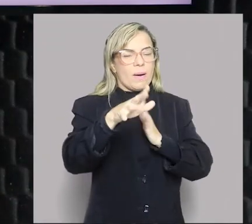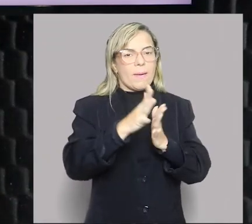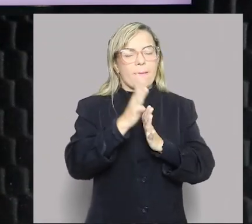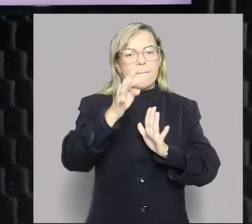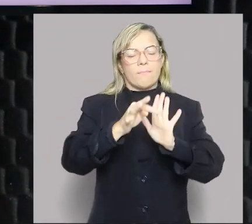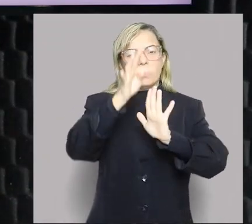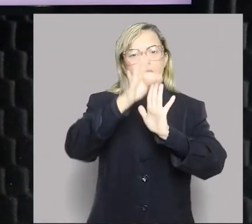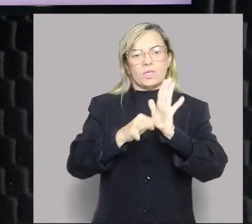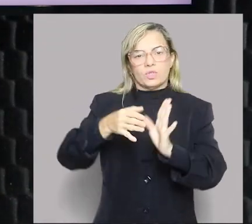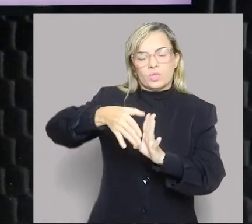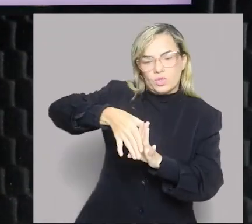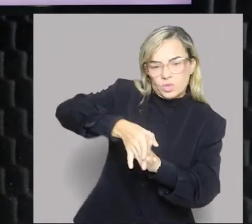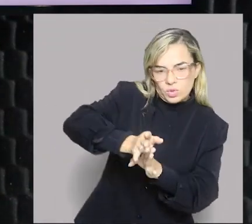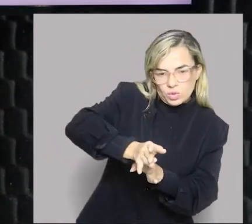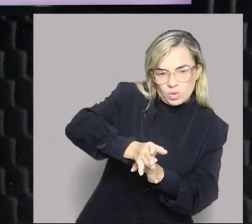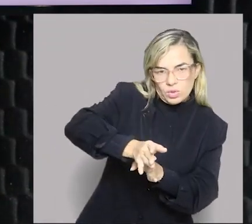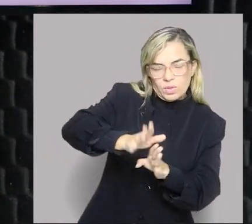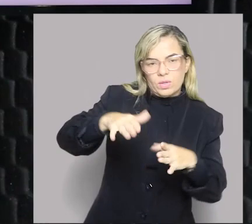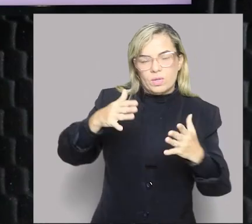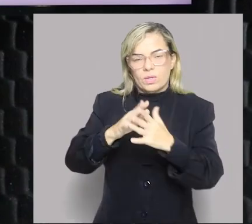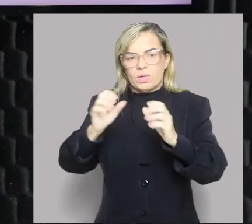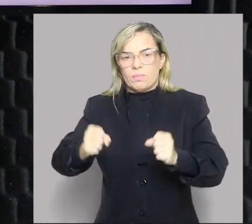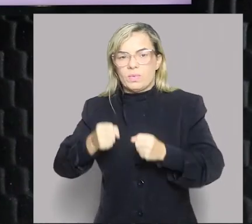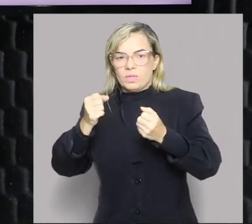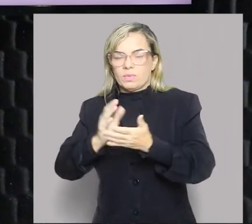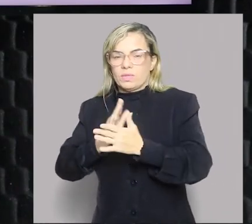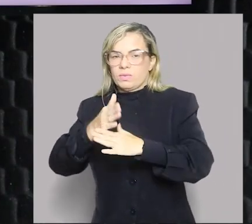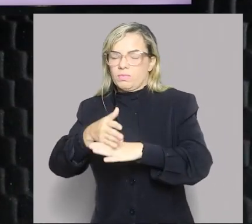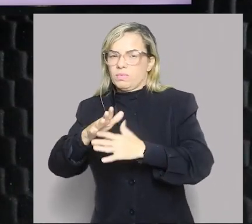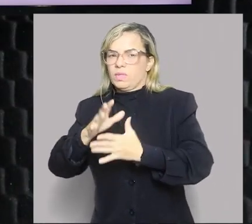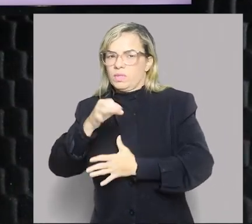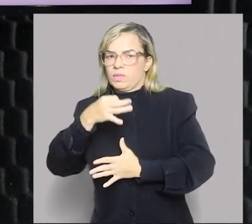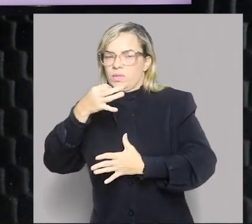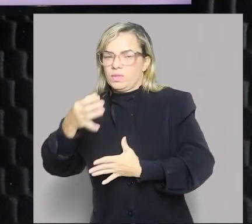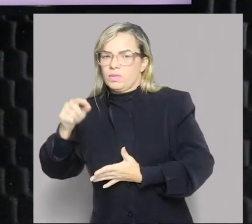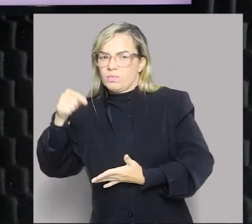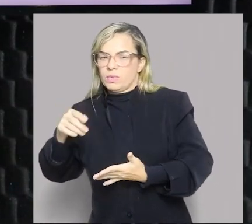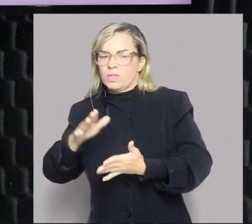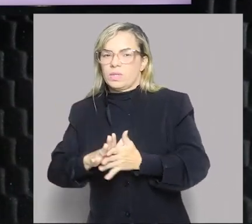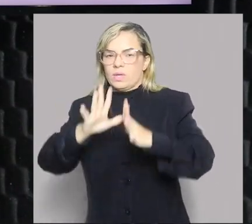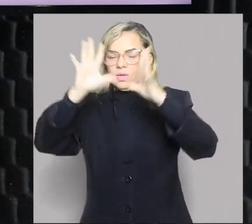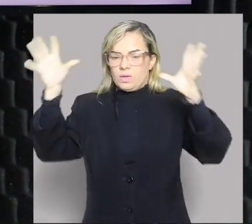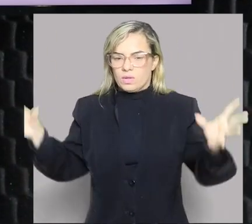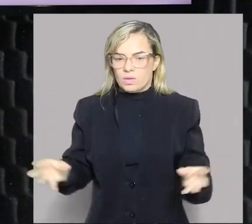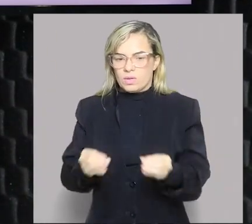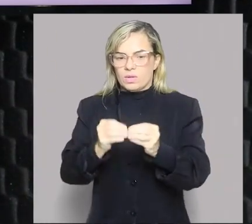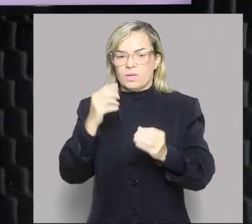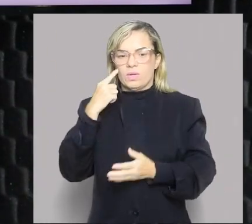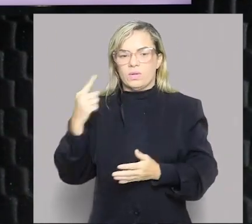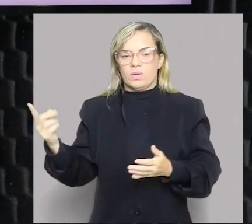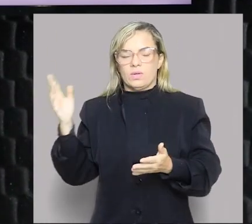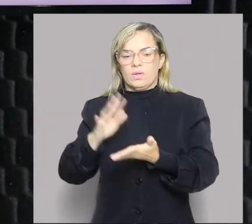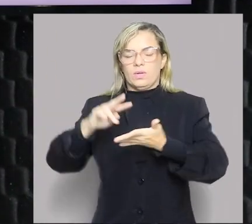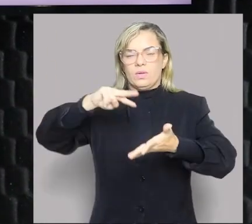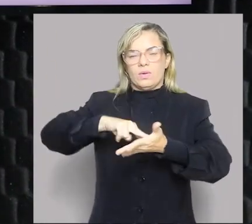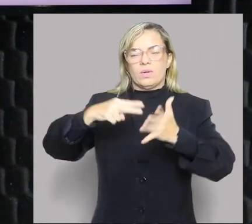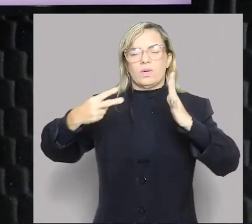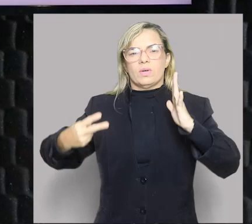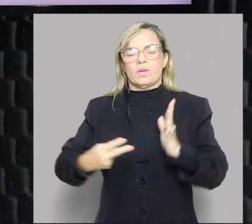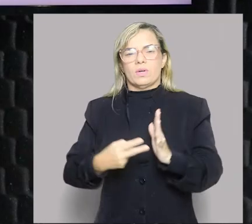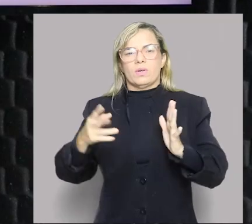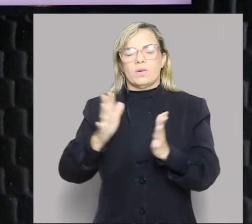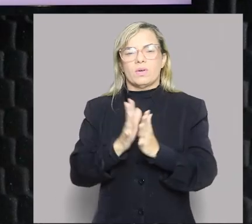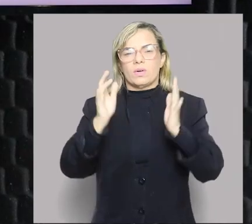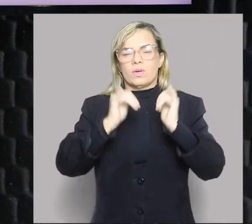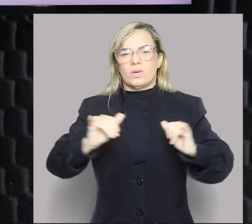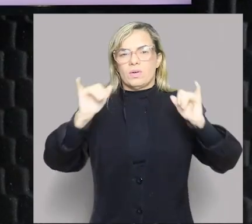texto sugere, certo? Podemos inferir, podemos depreender, podemos concluir. Significa dizer que a informação não